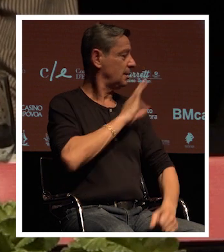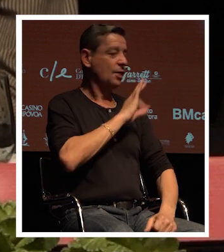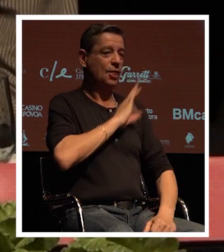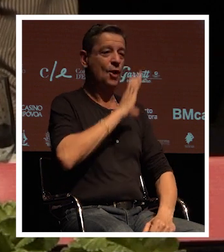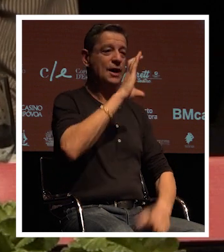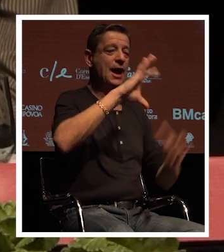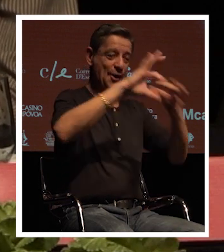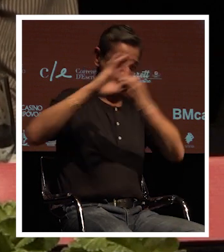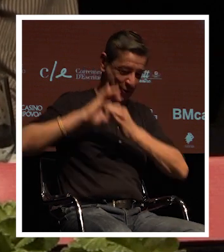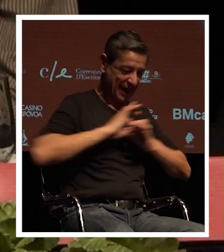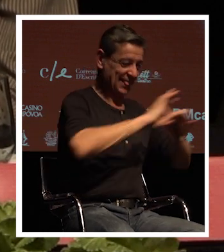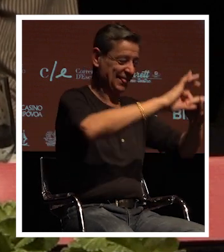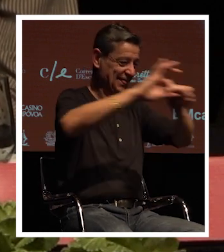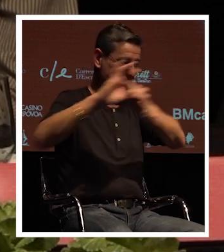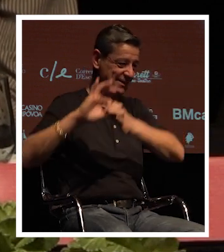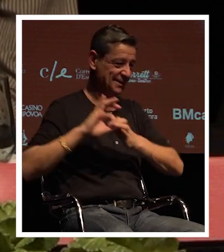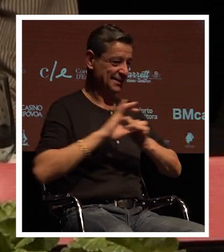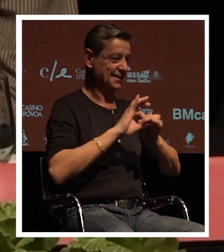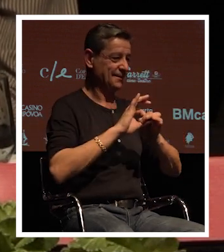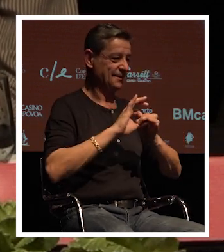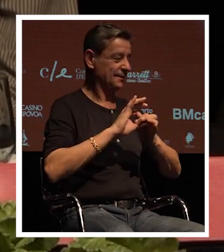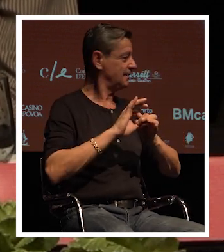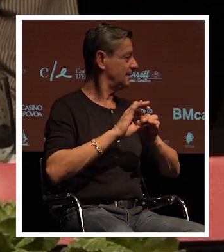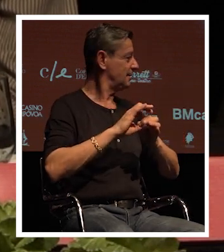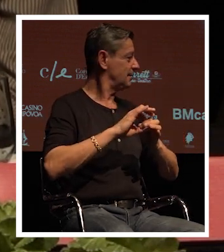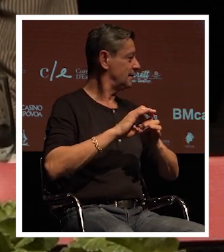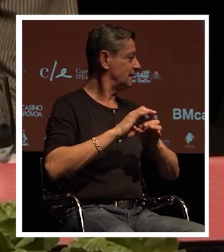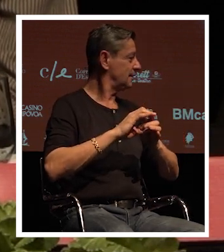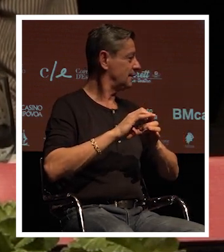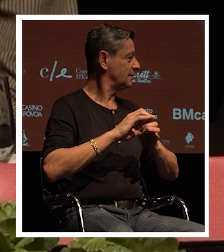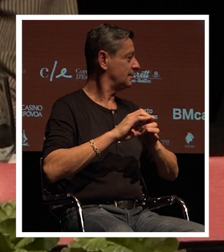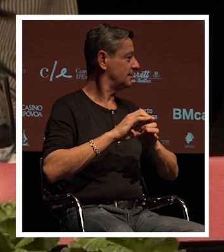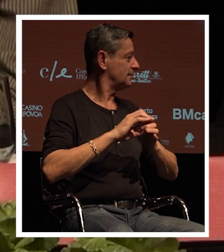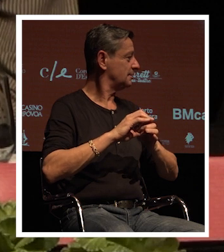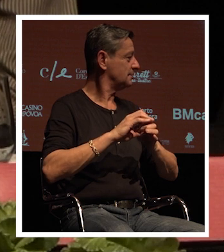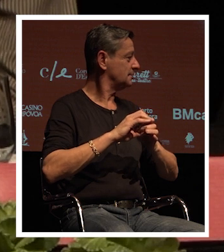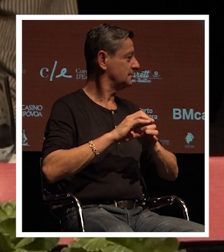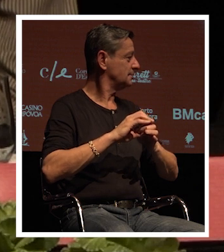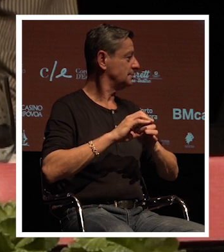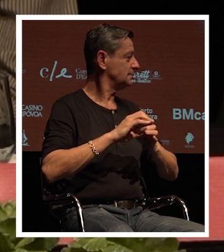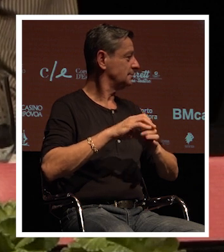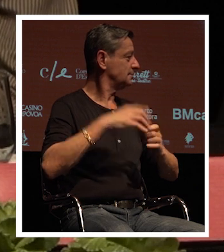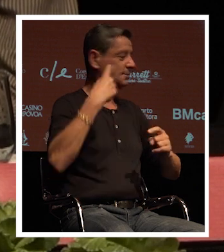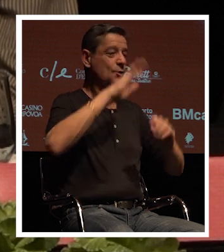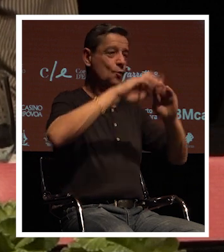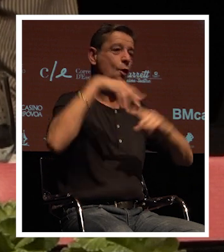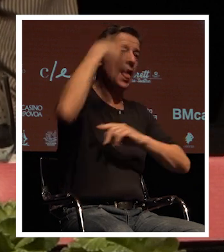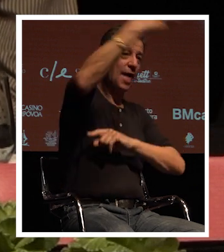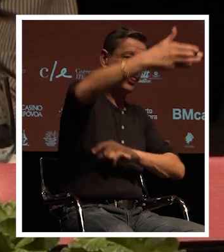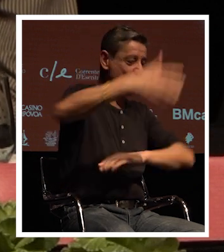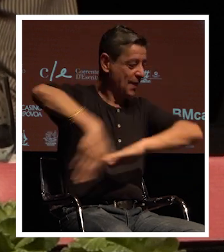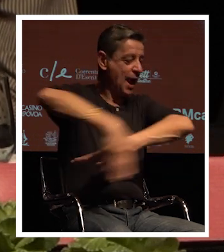correntes e portanto e a dona correntes muito apressada e lá do lá do outro lado da rua